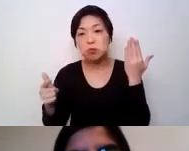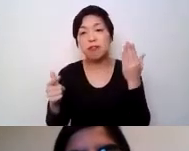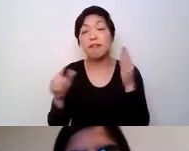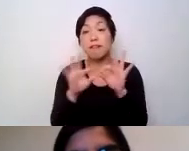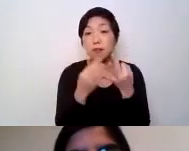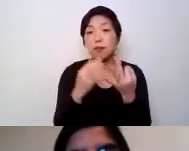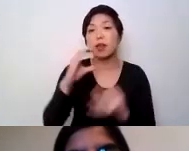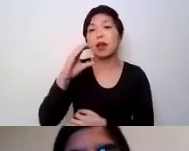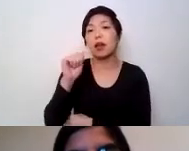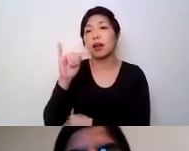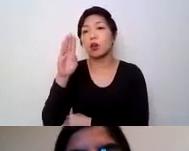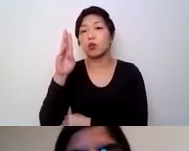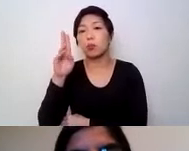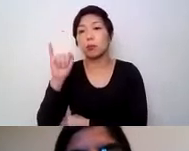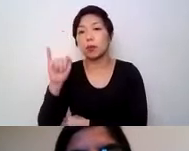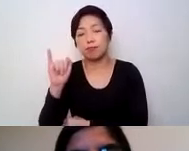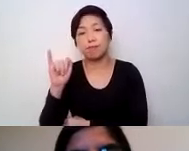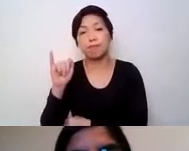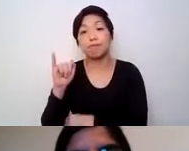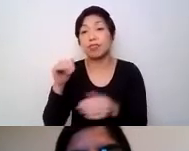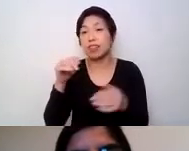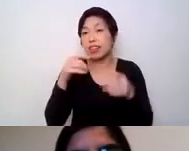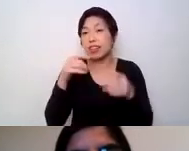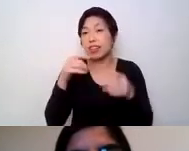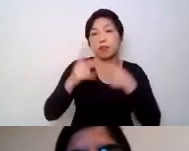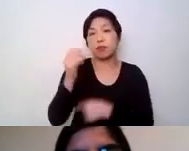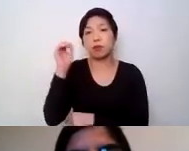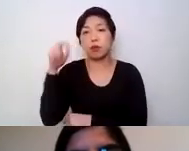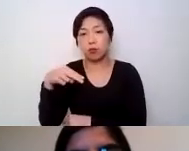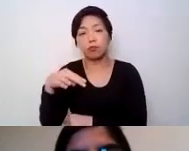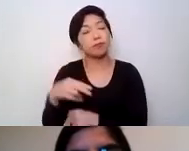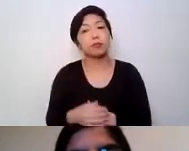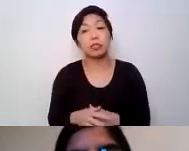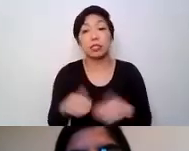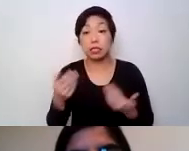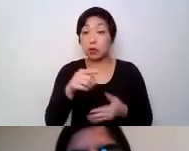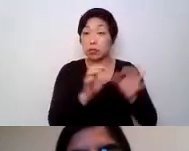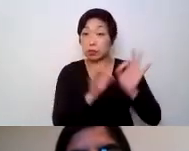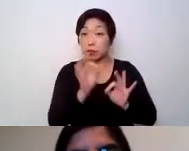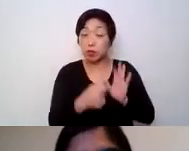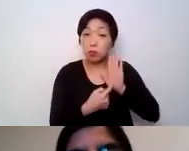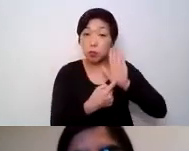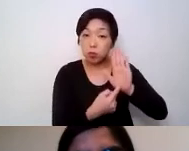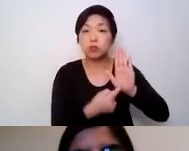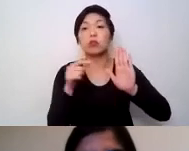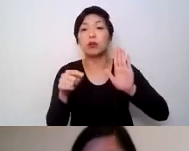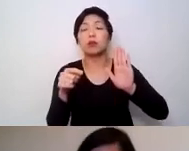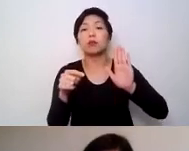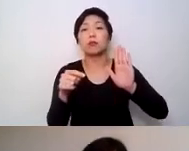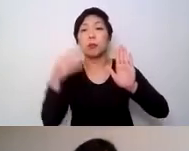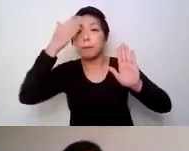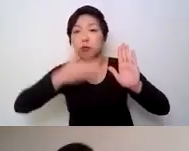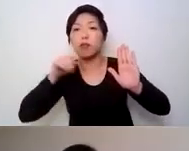Pilon então a pesquisa ela veio para na verdade trazer quem era o autor como esse projeto foi feito e qual que é a importância disso